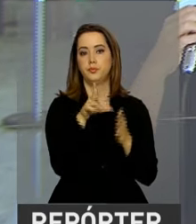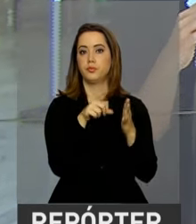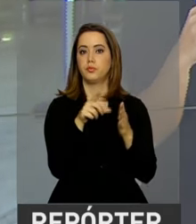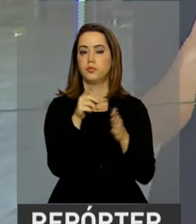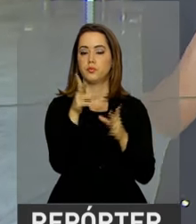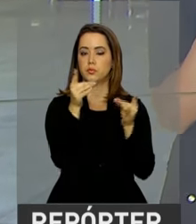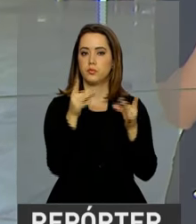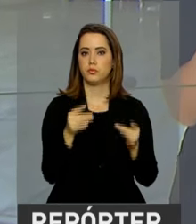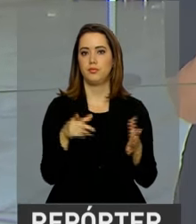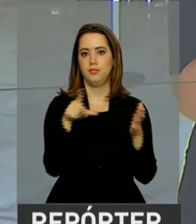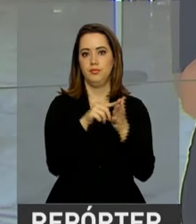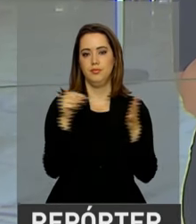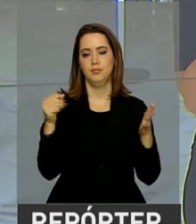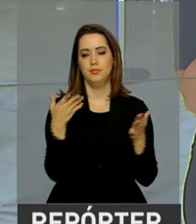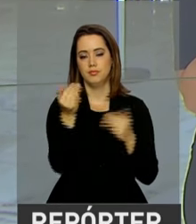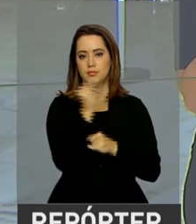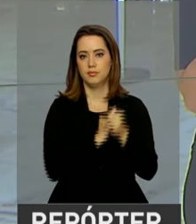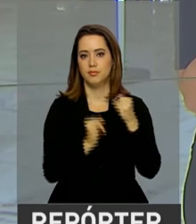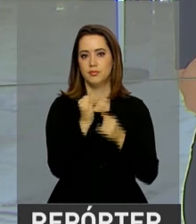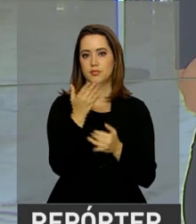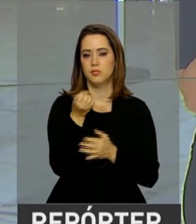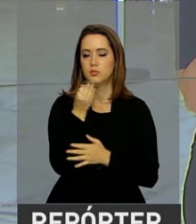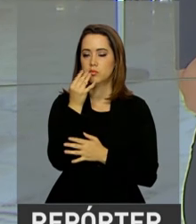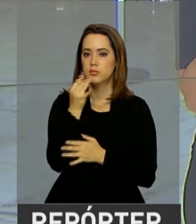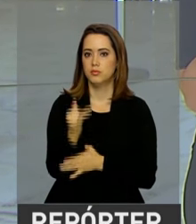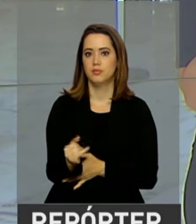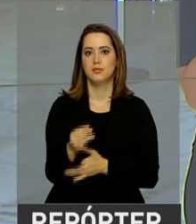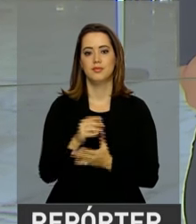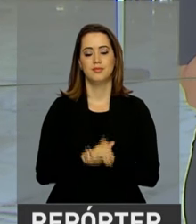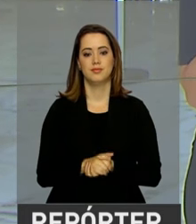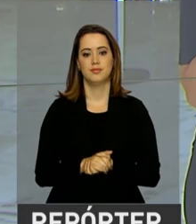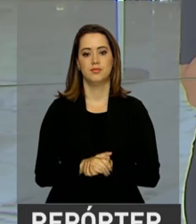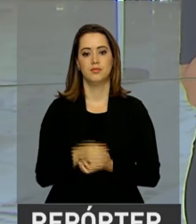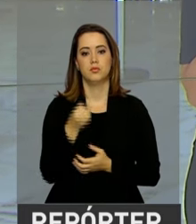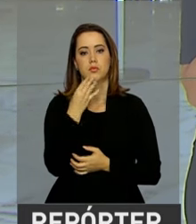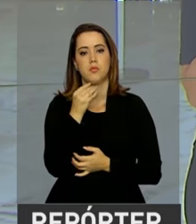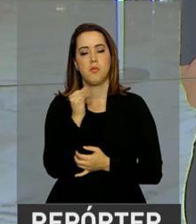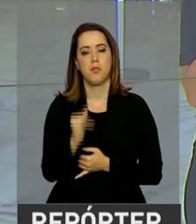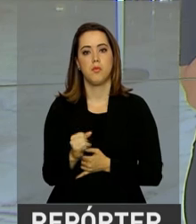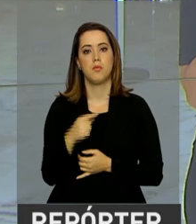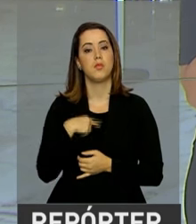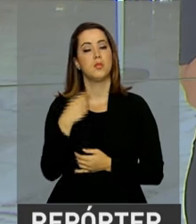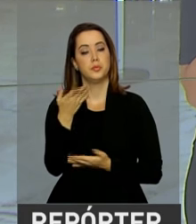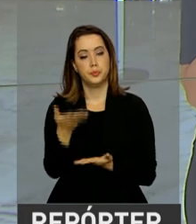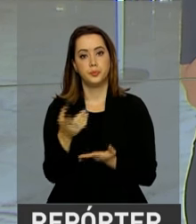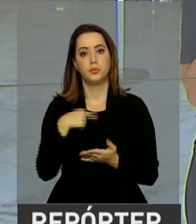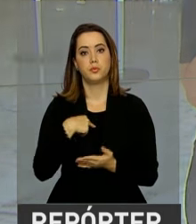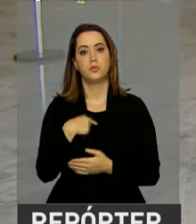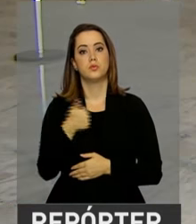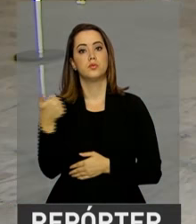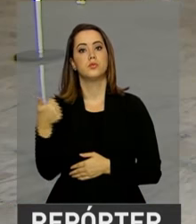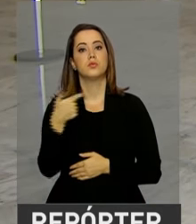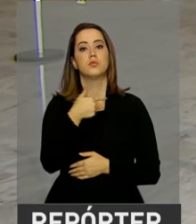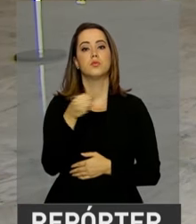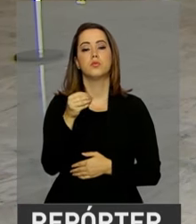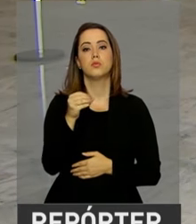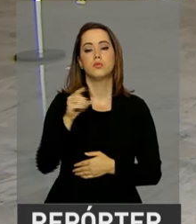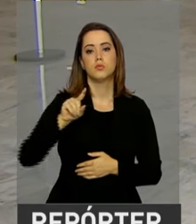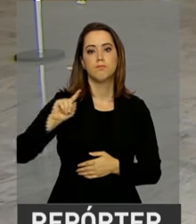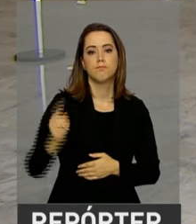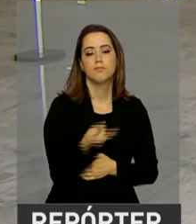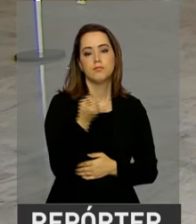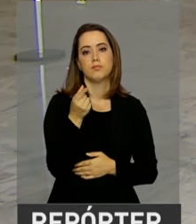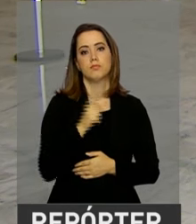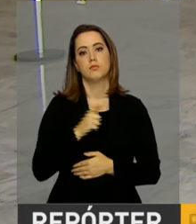Planalto e tem as informações. Paola, um bom dia para você. Bom dia para você, Leandro. São 1.200 militares que estão apoiando